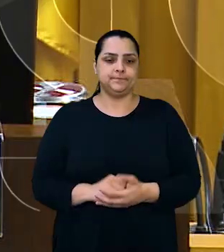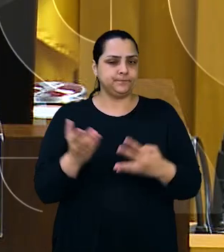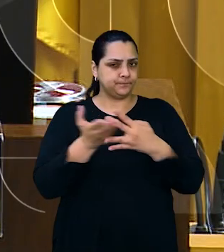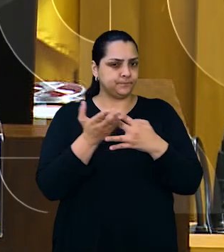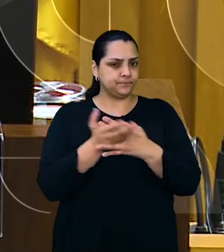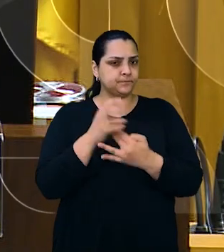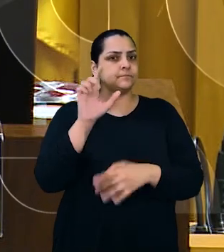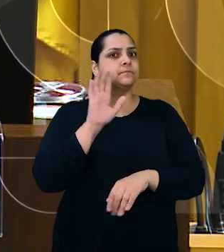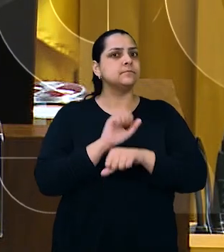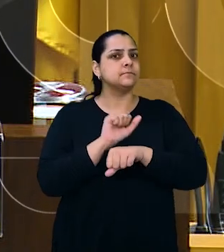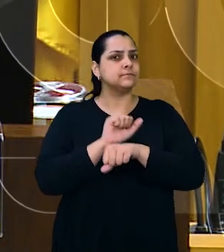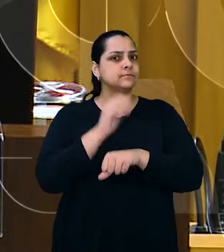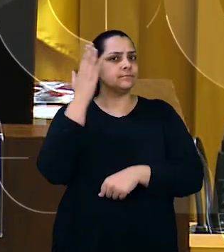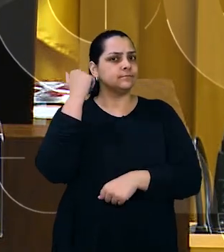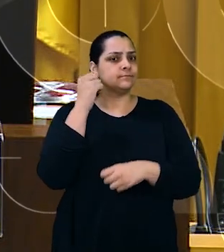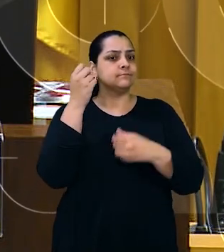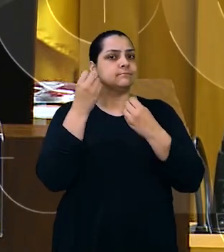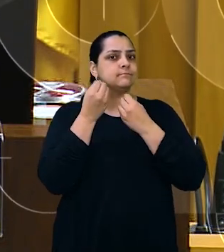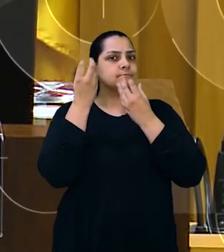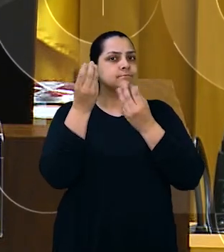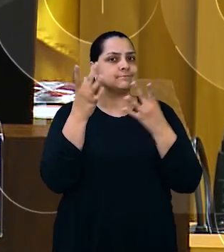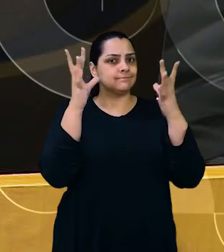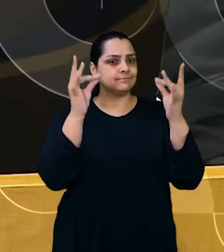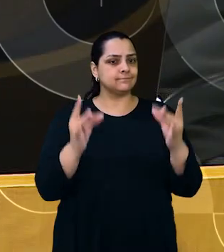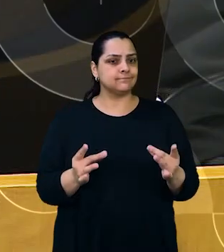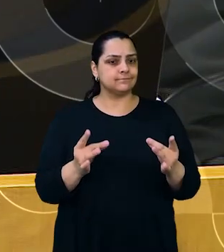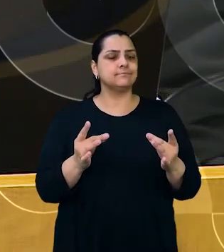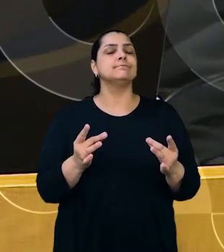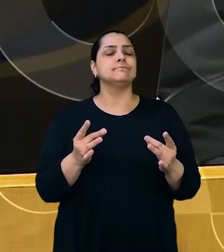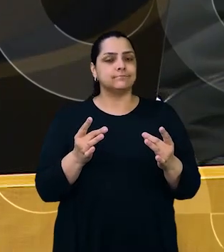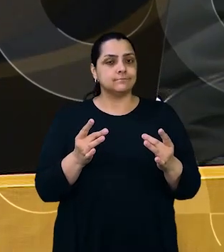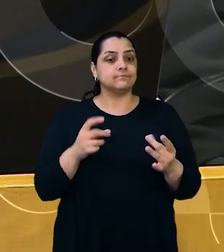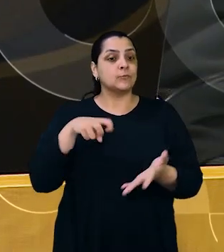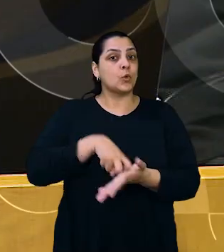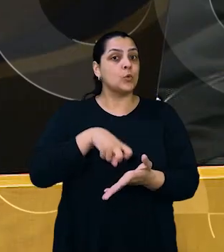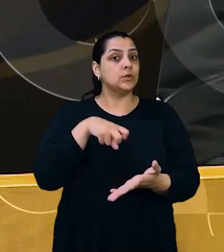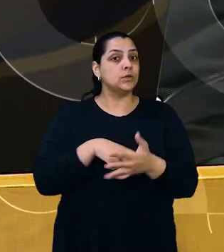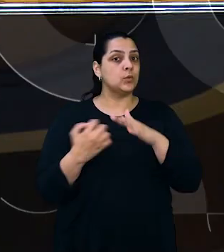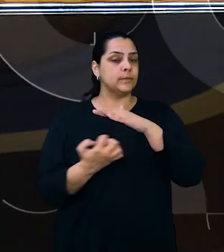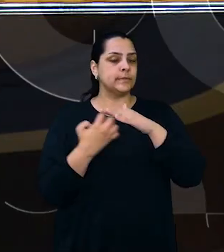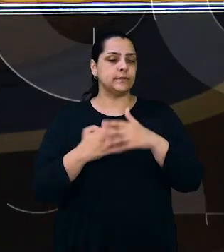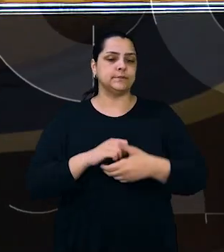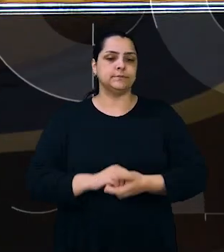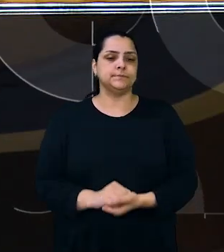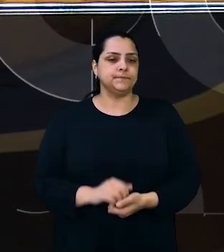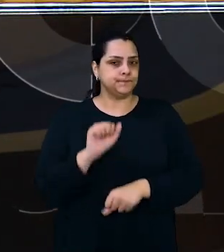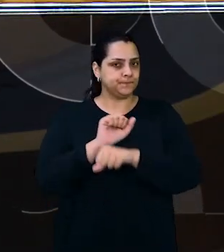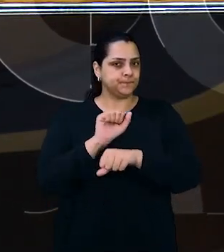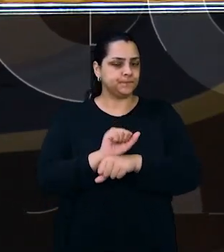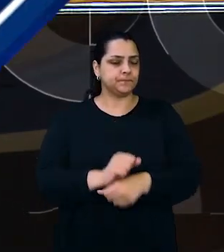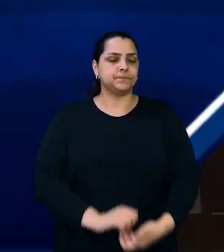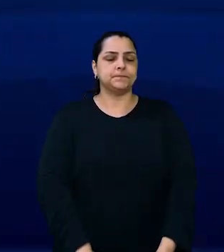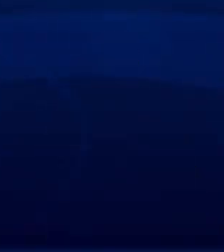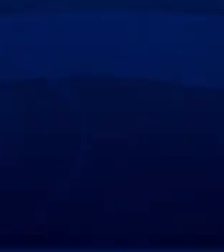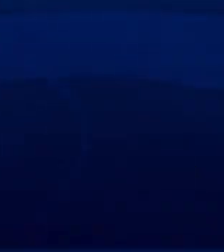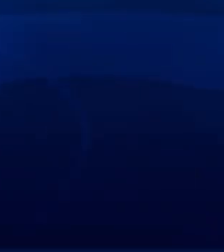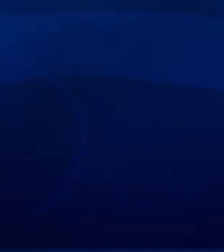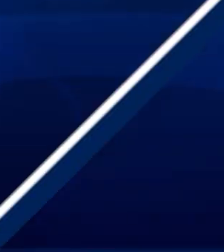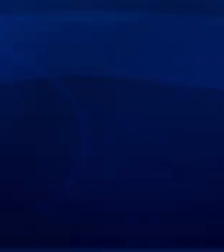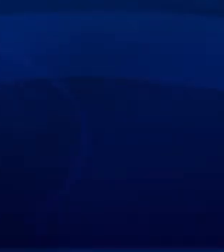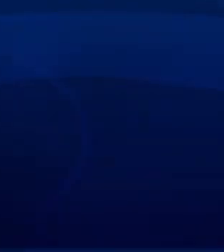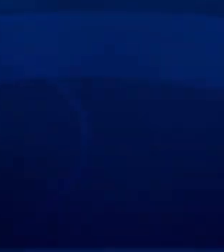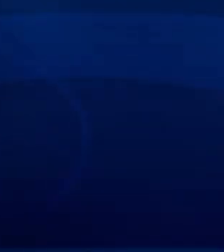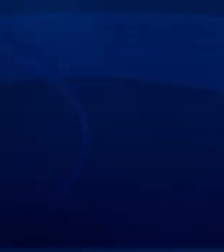bloco, vamos saber outras informações sobre a decisão da 4ª turma que condenou o empregador. A gente volta já.